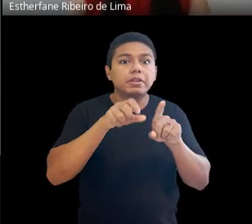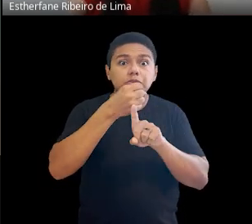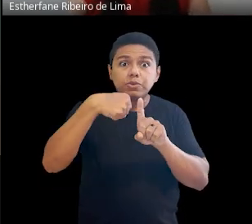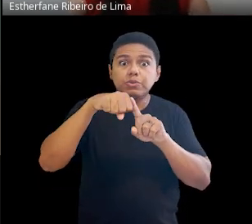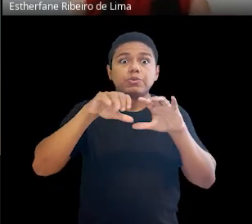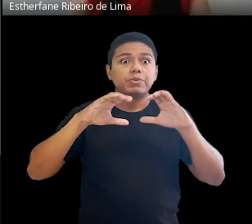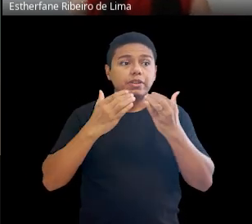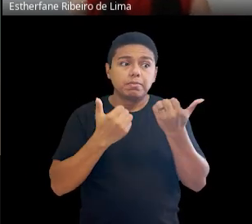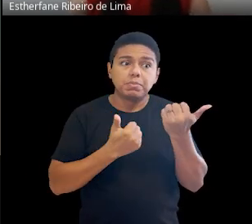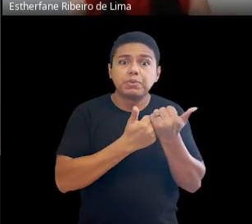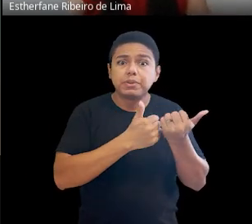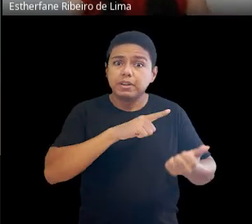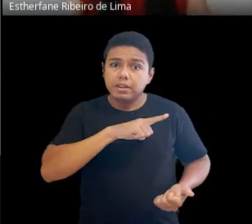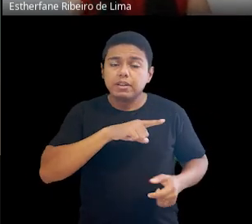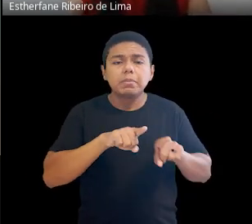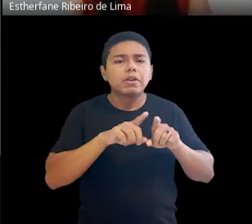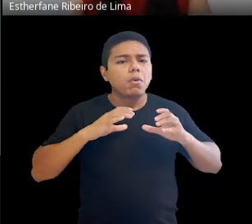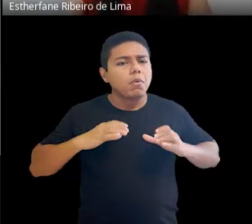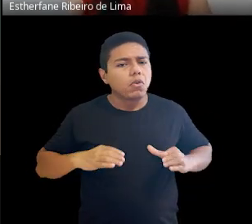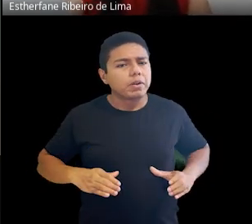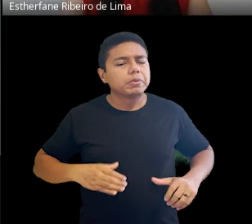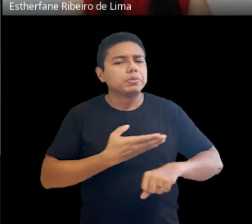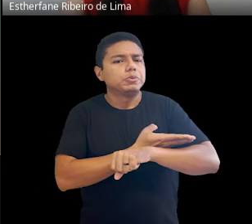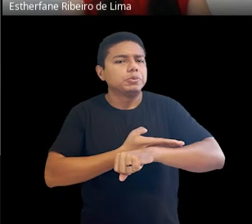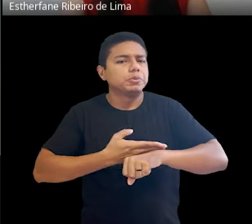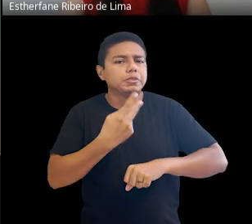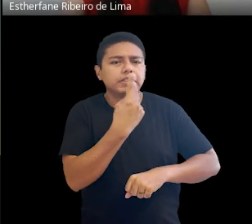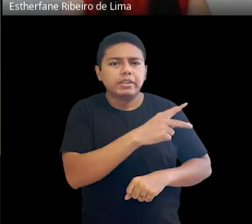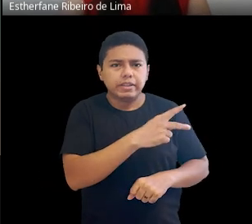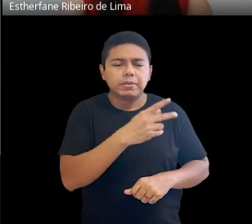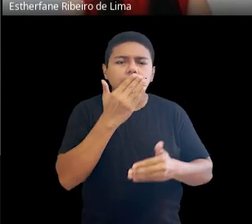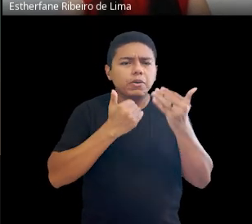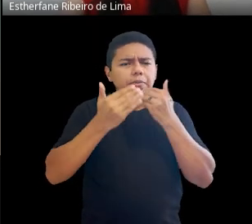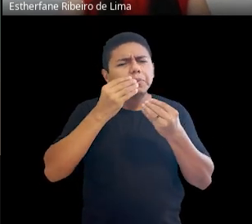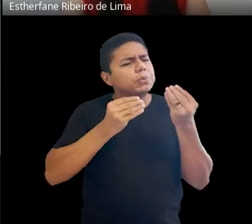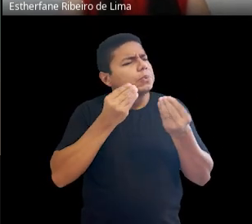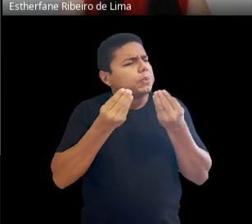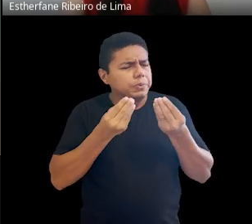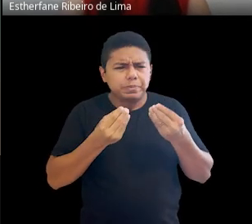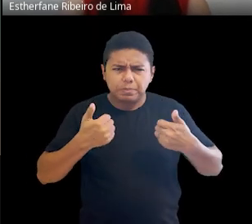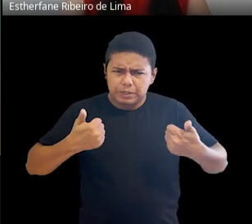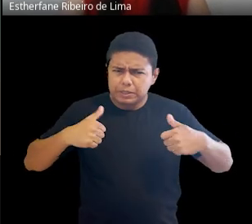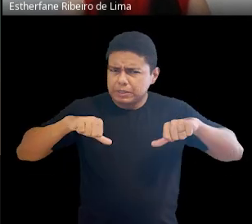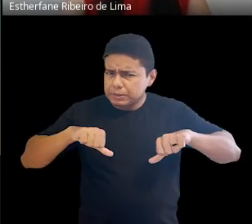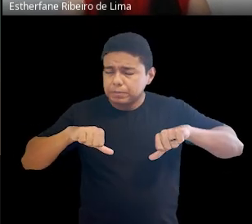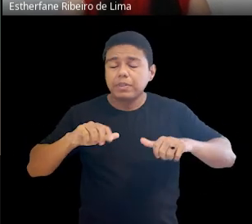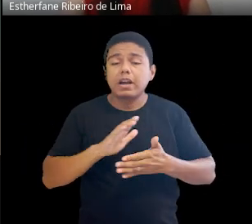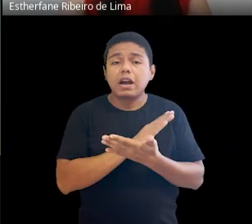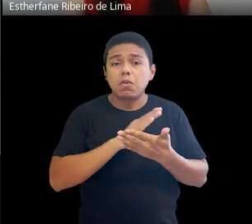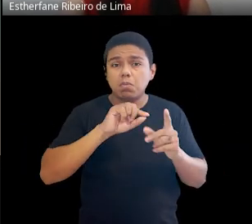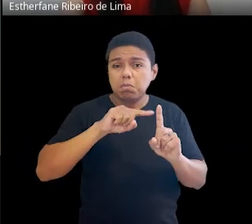os comportamentos e hábitos de vida. Como vai a alimentação? Sabemos que existem muitos gestantes que